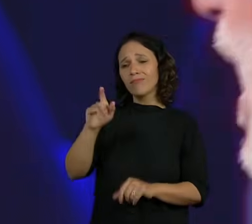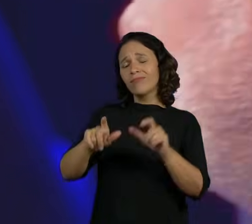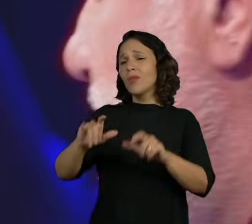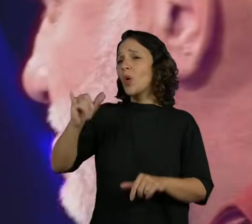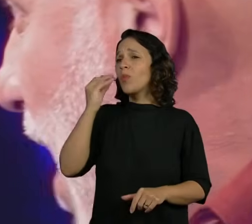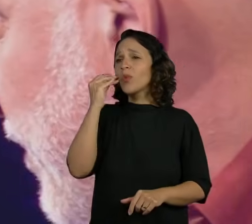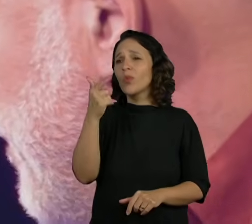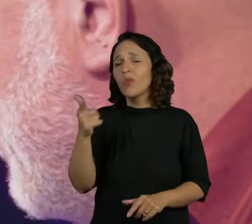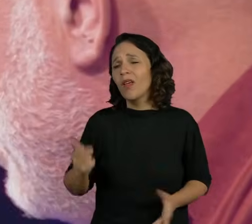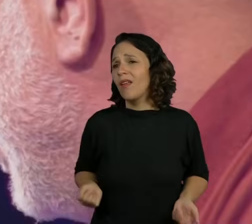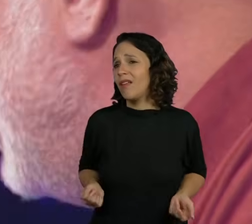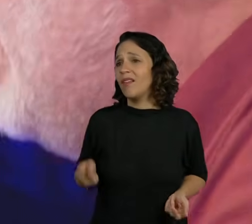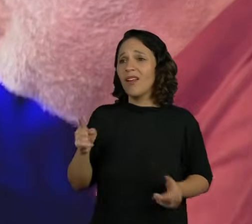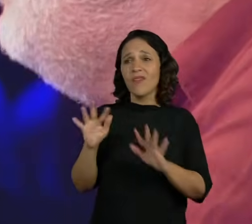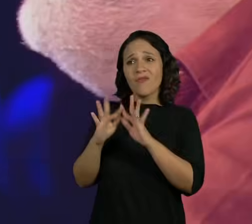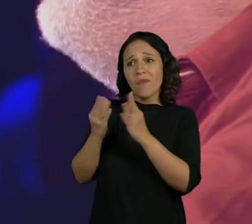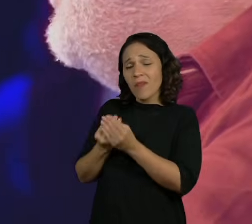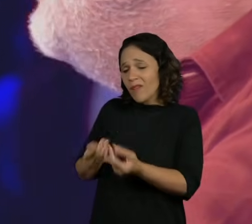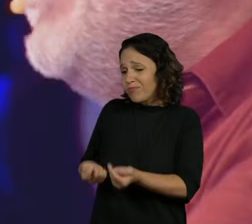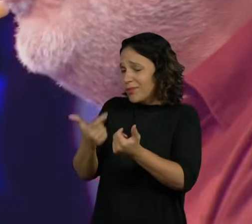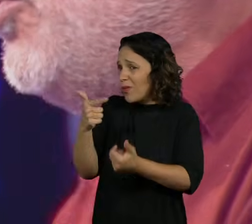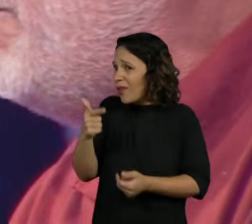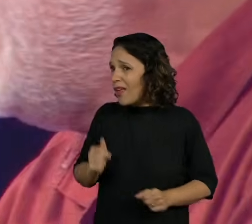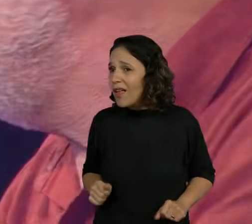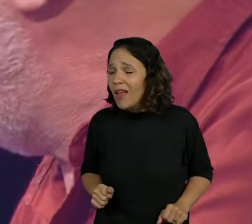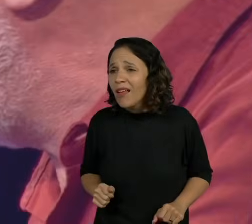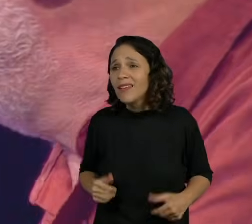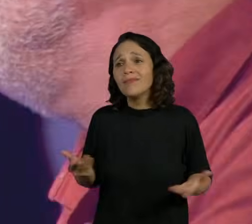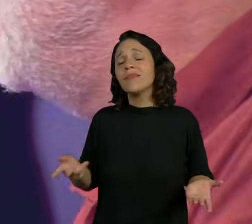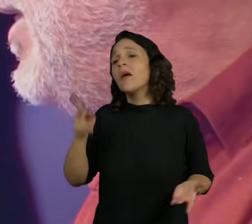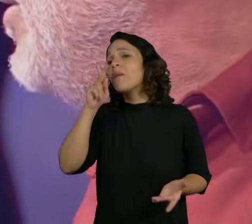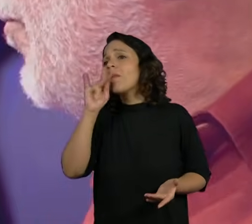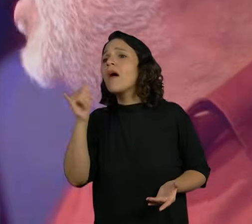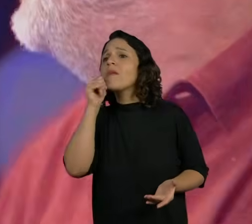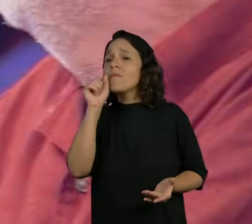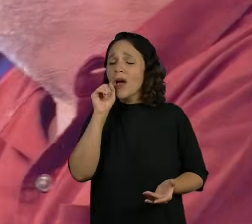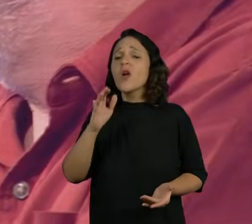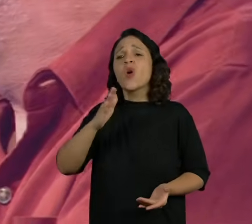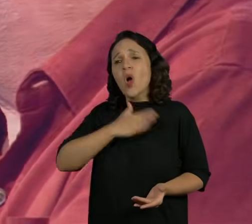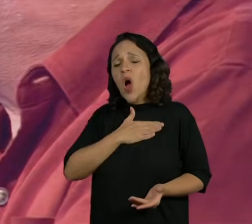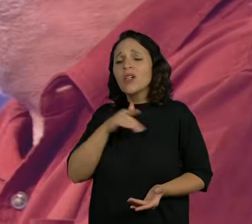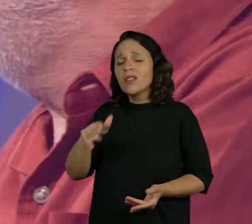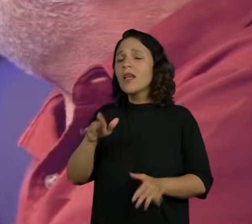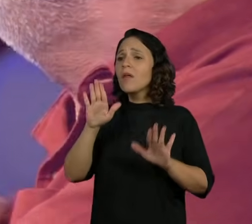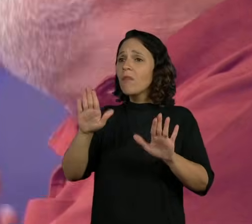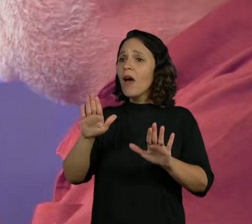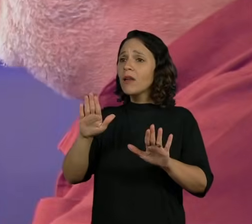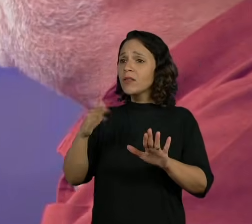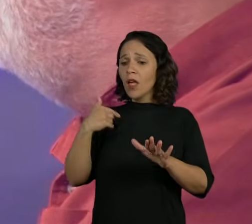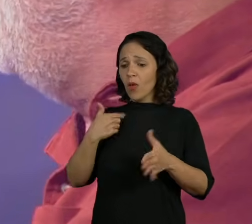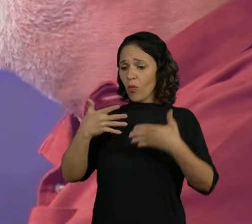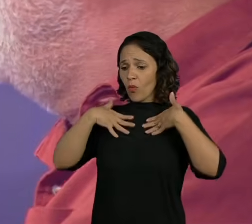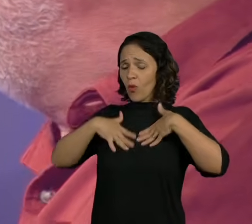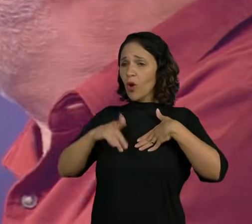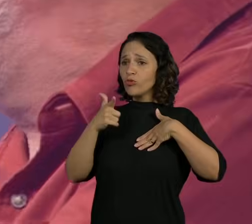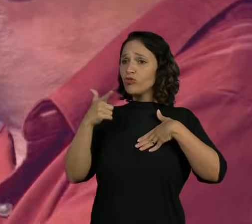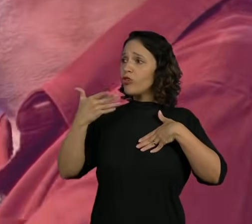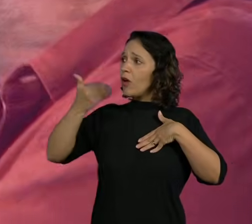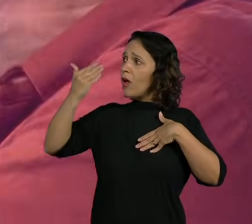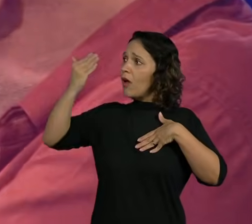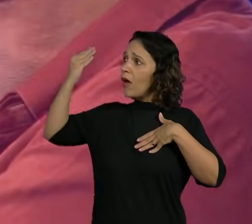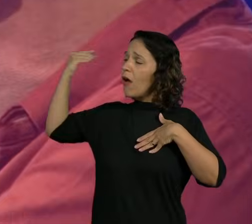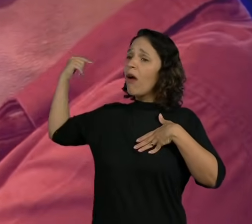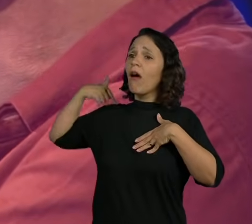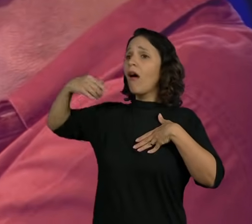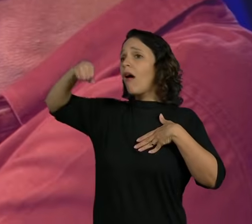recebe nada na família. Obviamente, mesmo que o pai e mãe gostem dele, ele não pode transmitir aquilo que ele nunca recebeu. E ele nunca